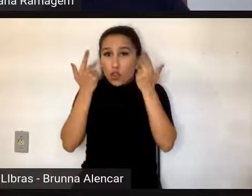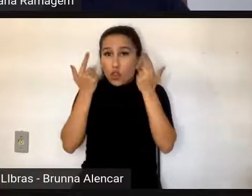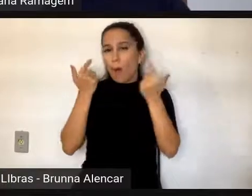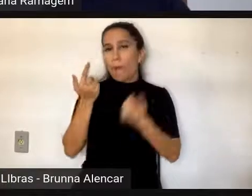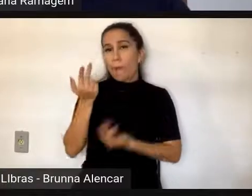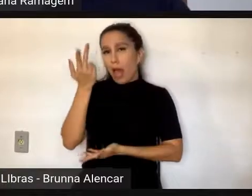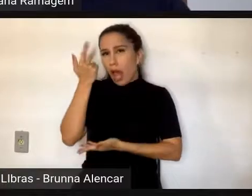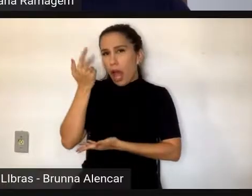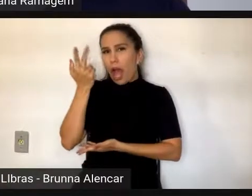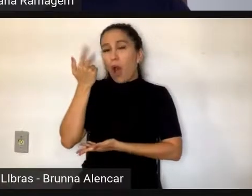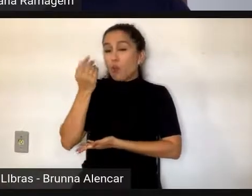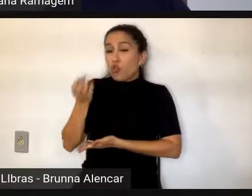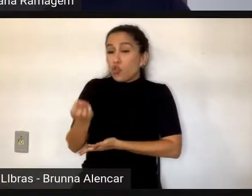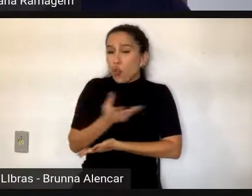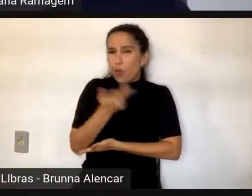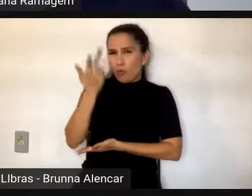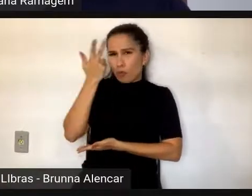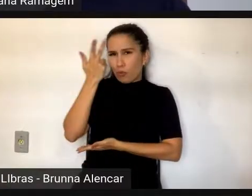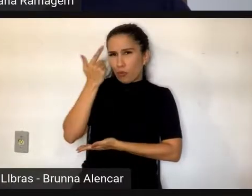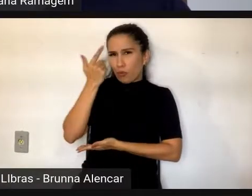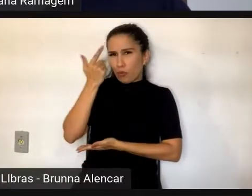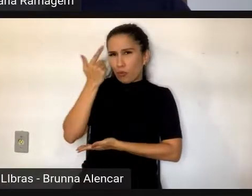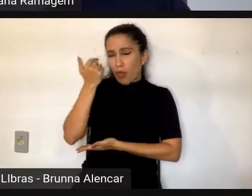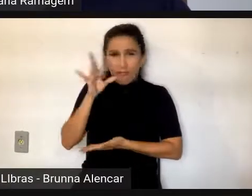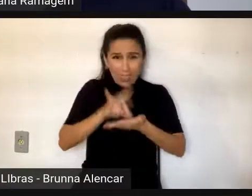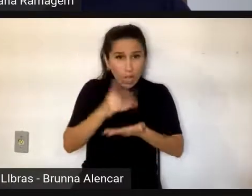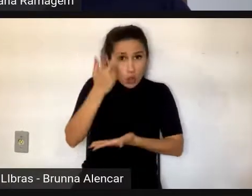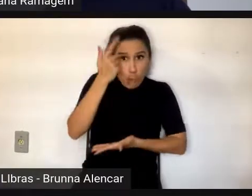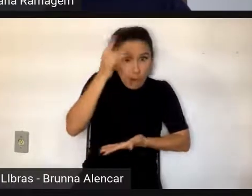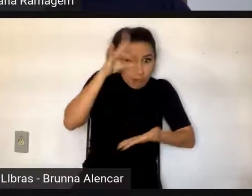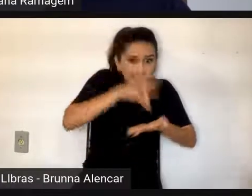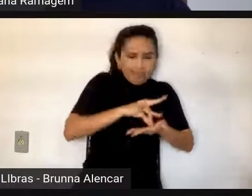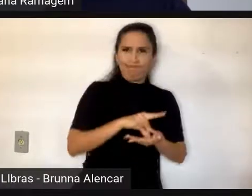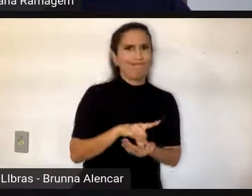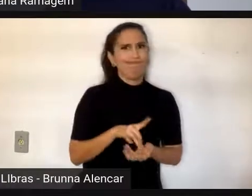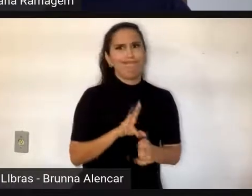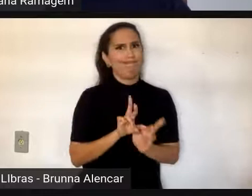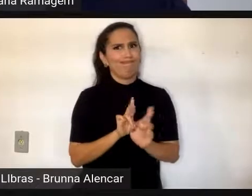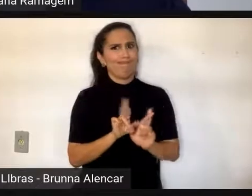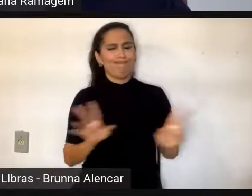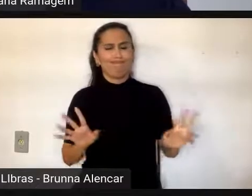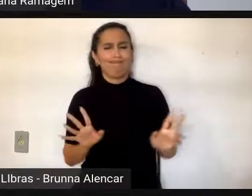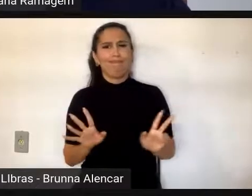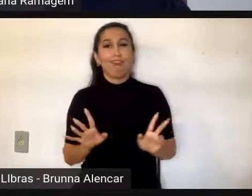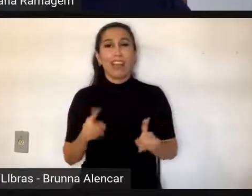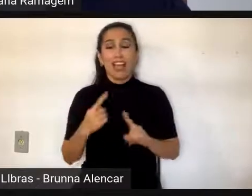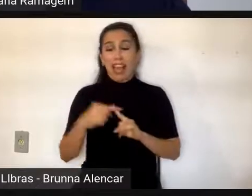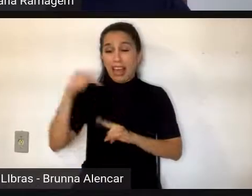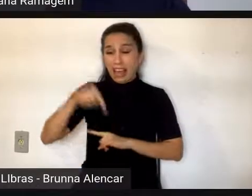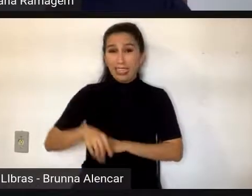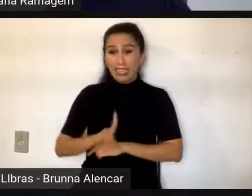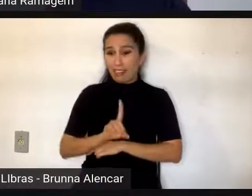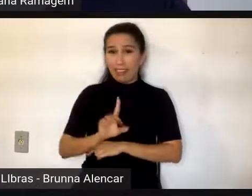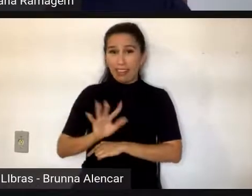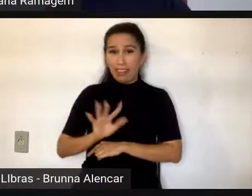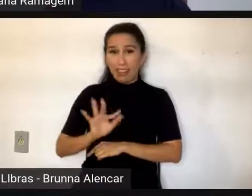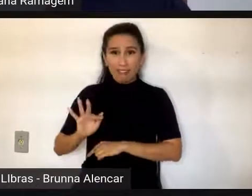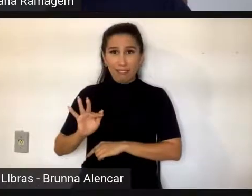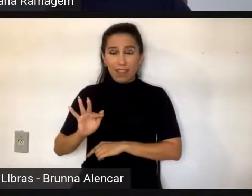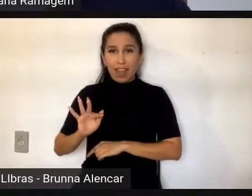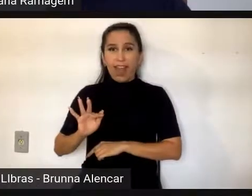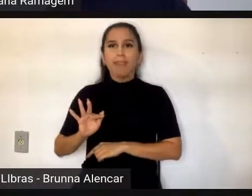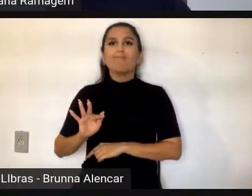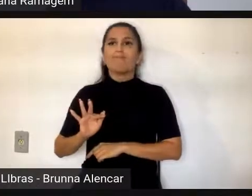não é normal. Aqui no Distrito Federal, a média móvel de mortes continua